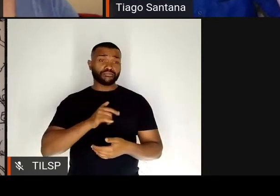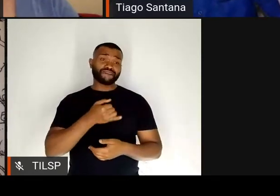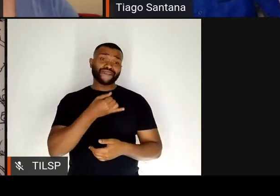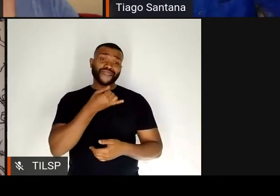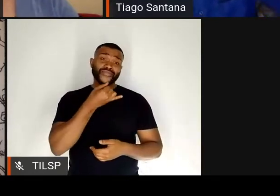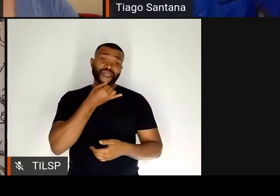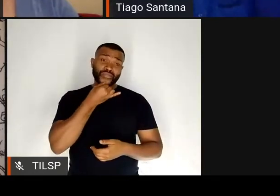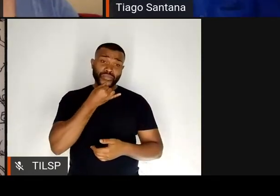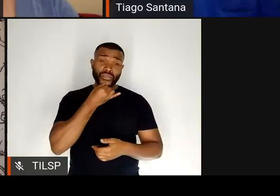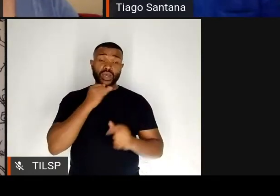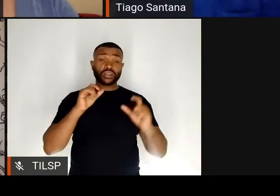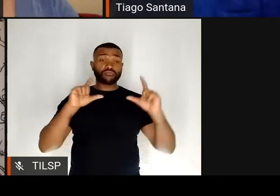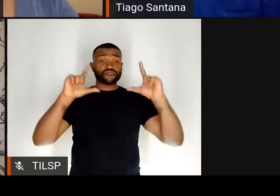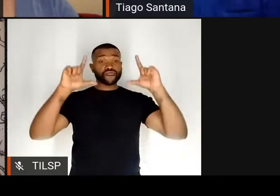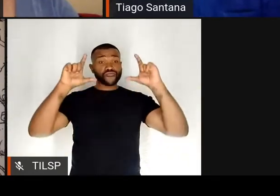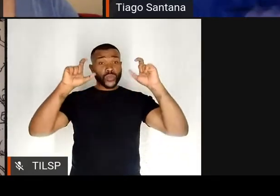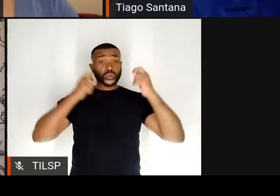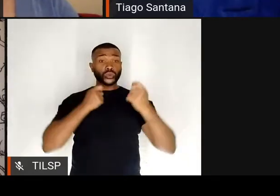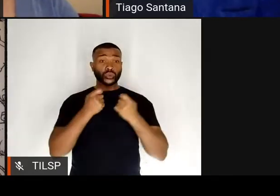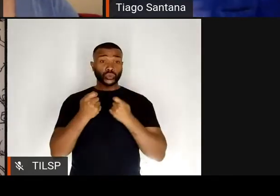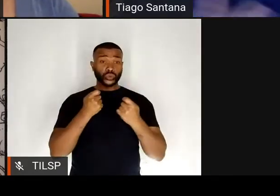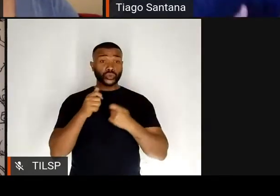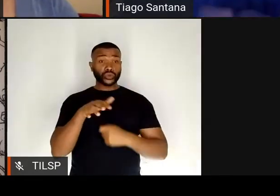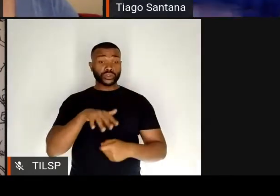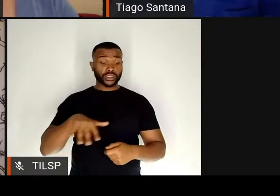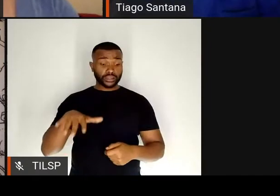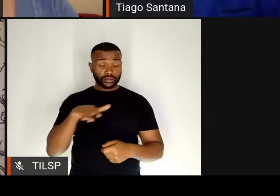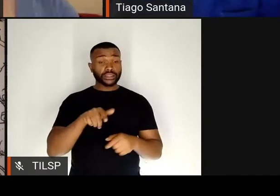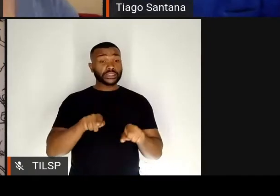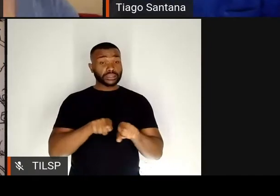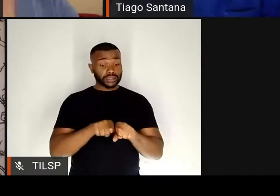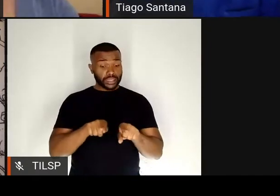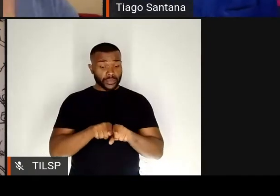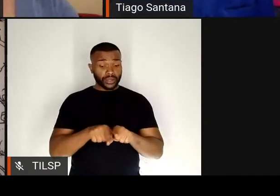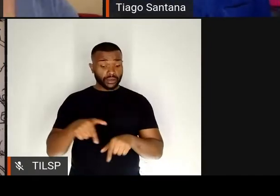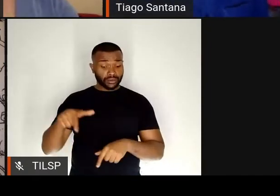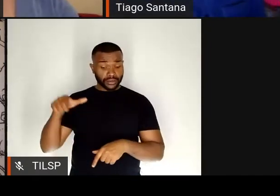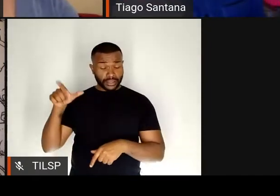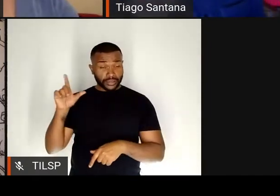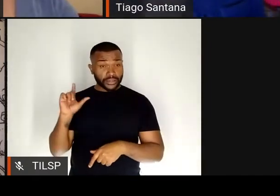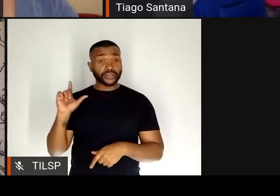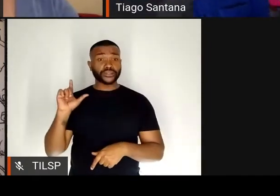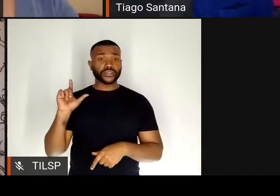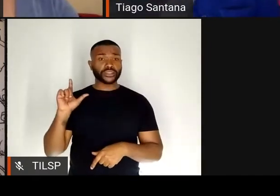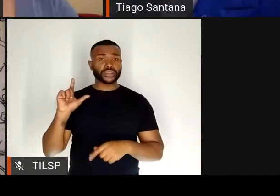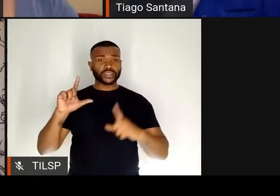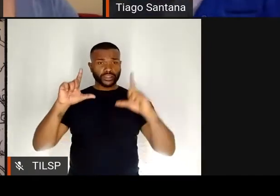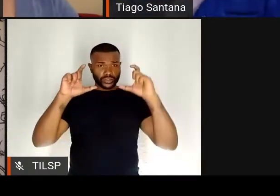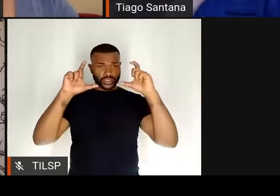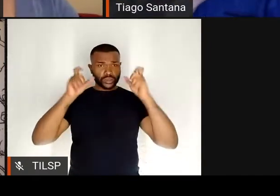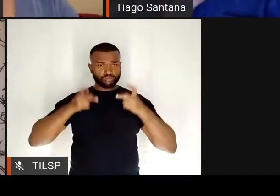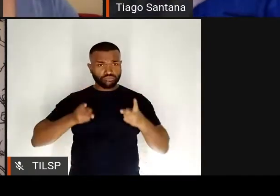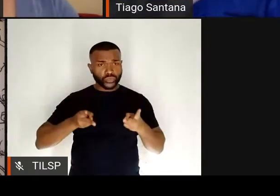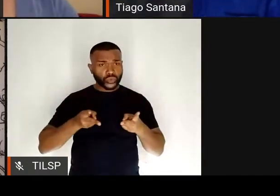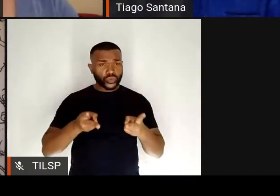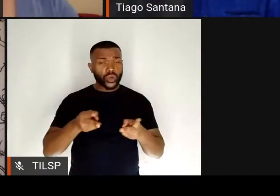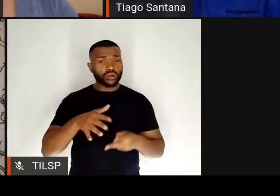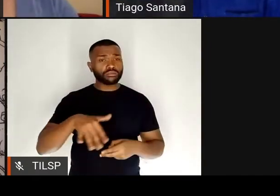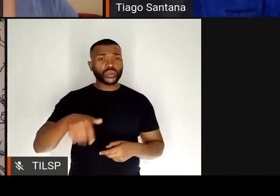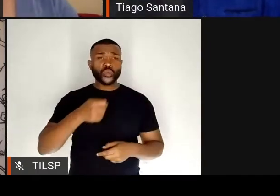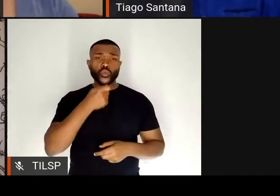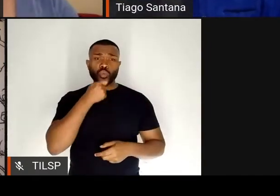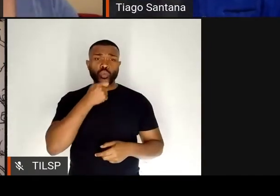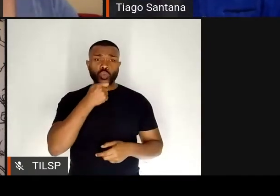os fotojornalistas, fotógrafos da minha geração, por exemplo, e outros um pouco anteriores, e as que seguiram, não tiveram a oportunidade de conhecer